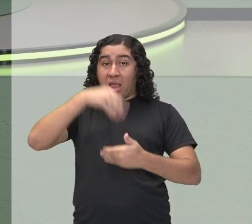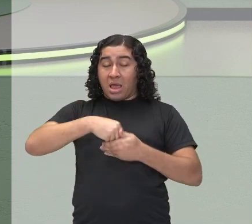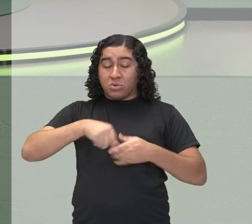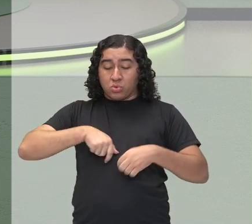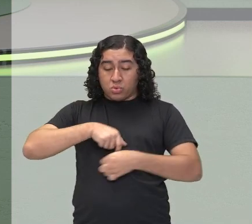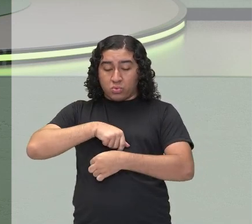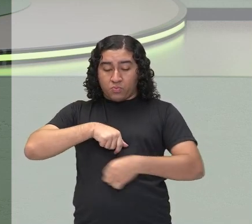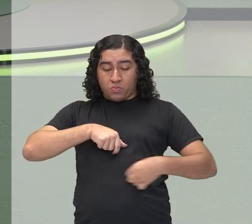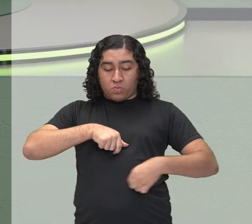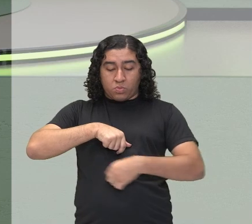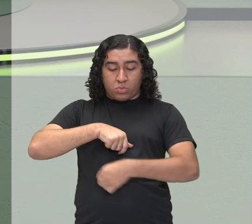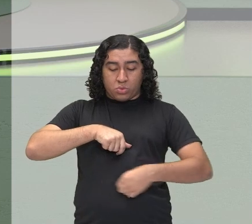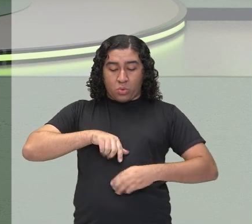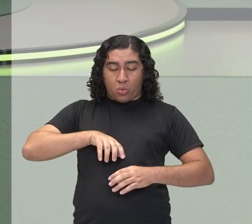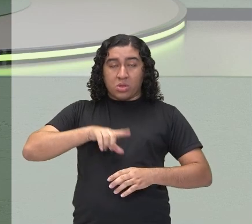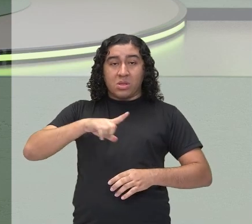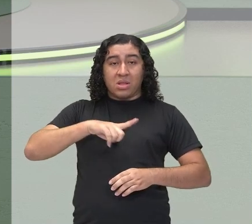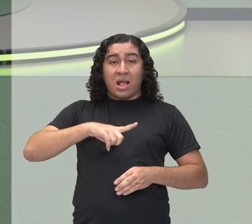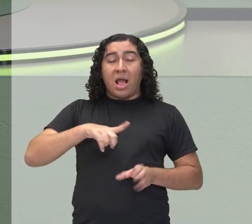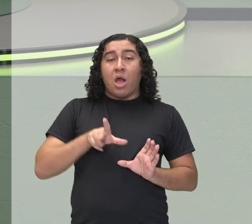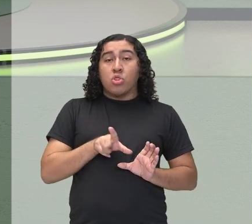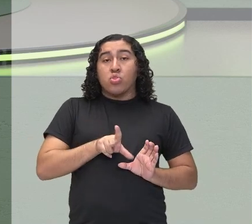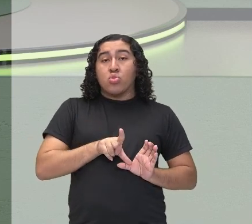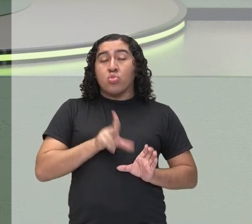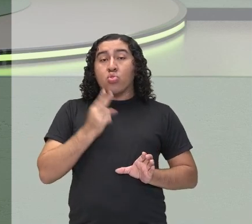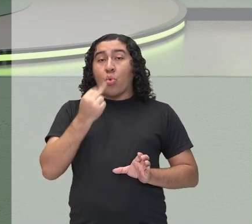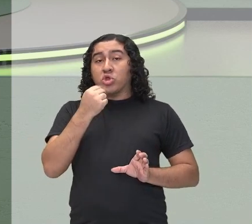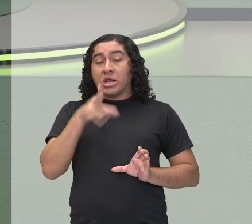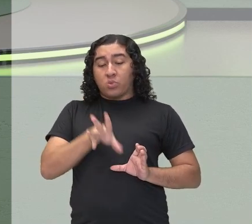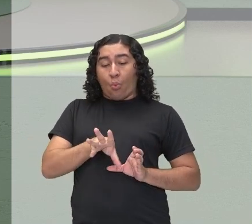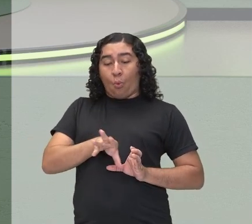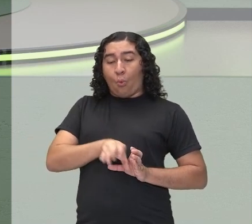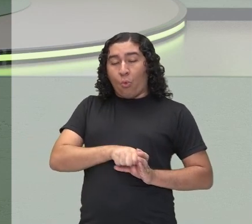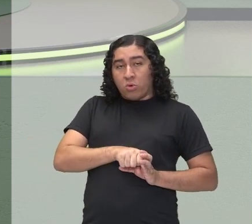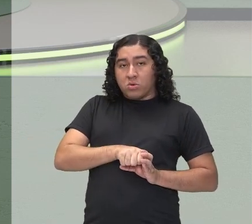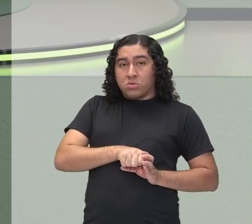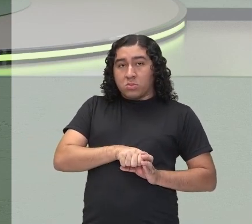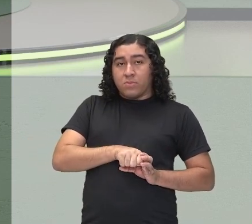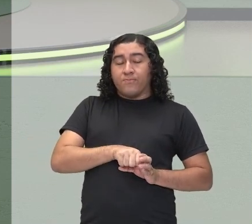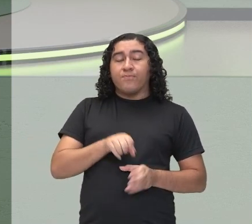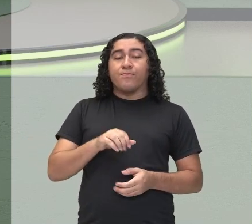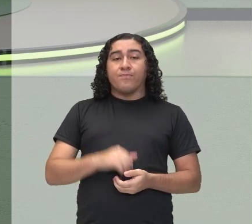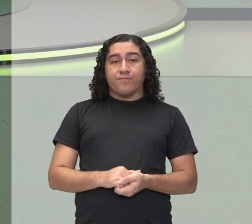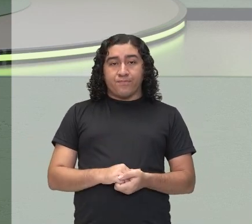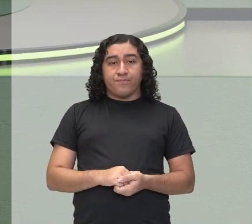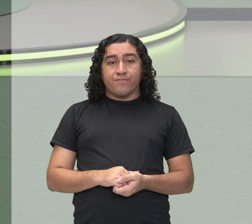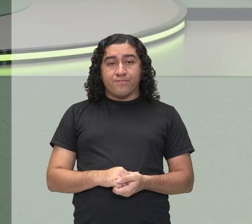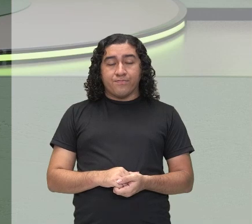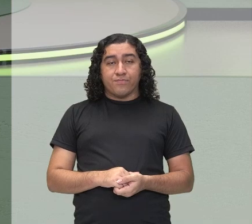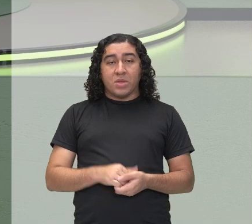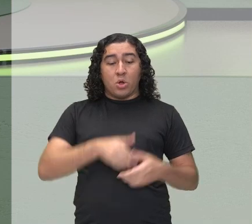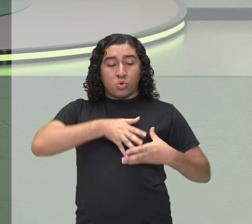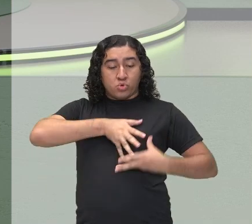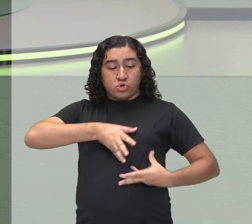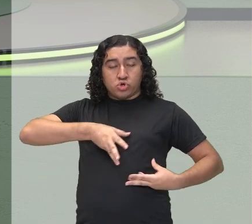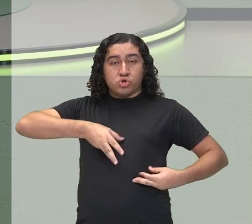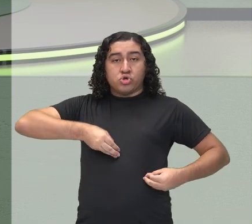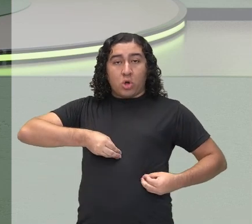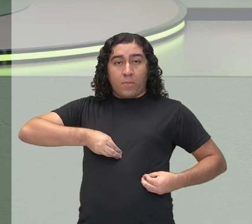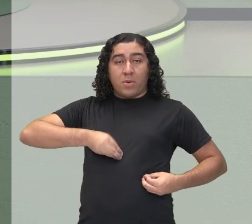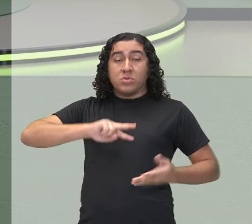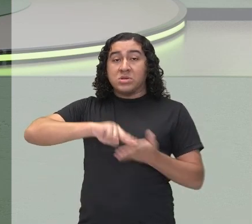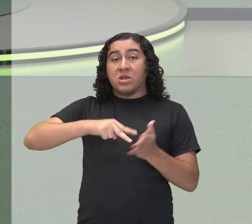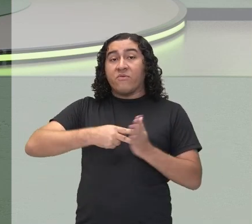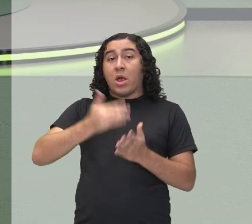a importância da mastigação, o canal do esôfago para chegar no estômago. Lá no estômago continua o processo de